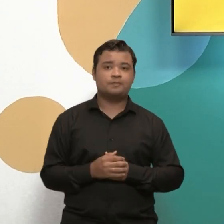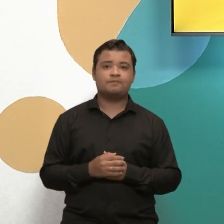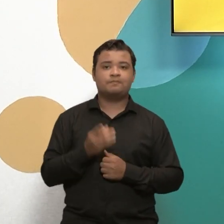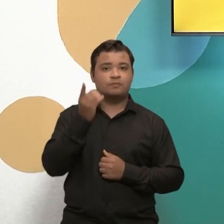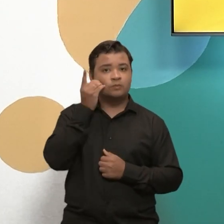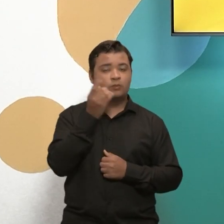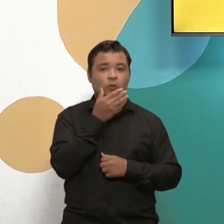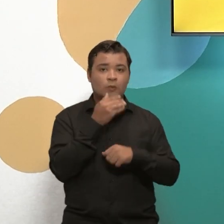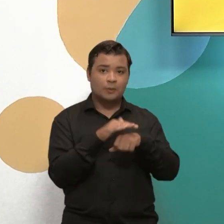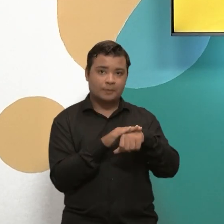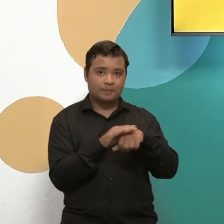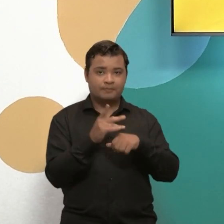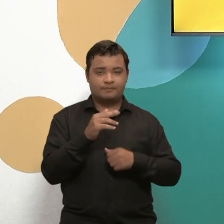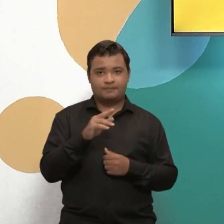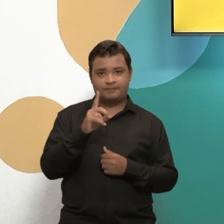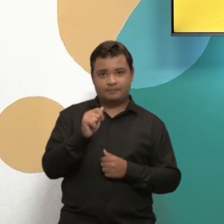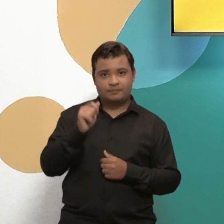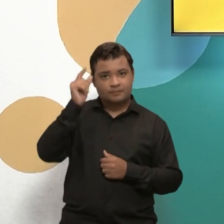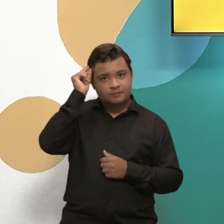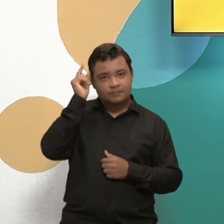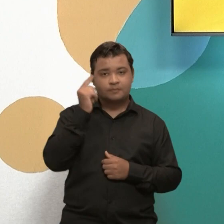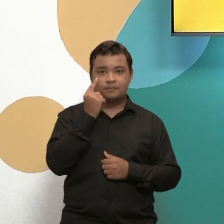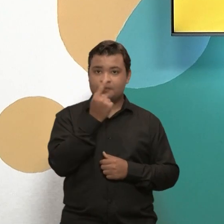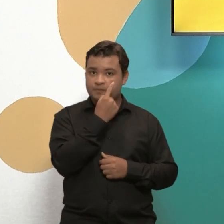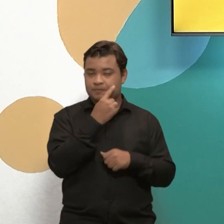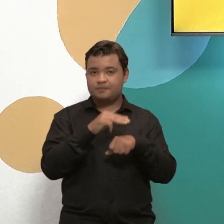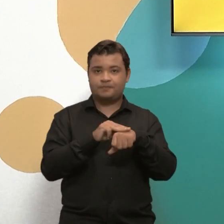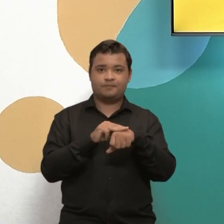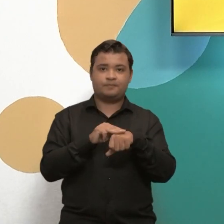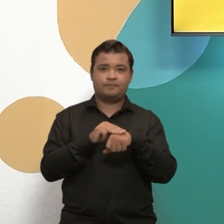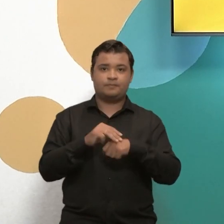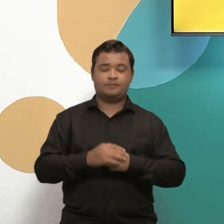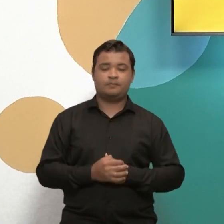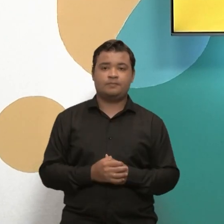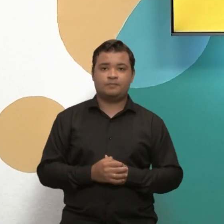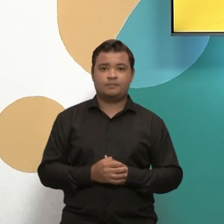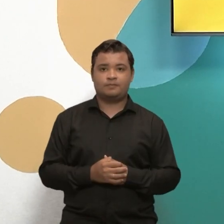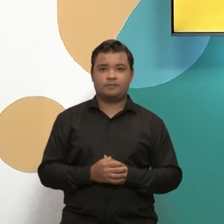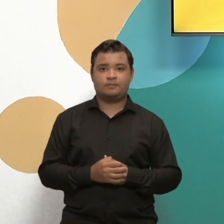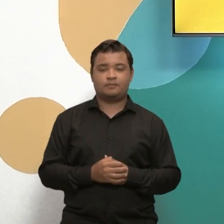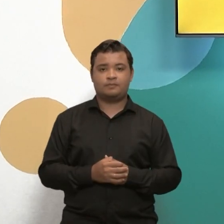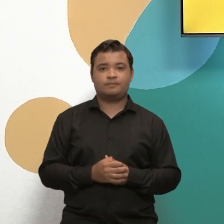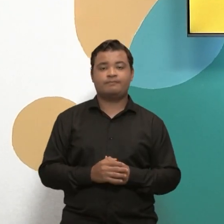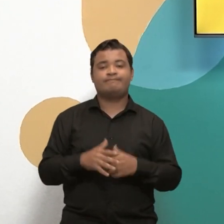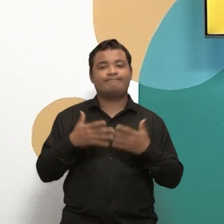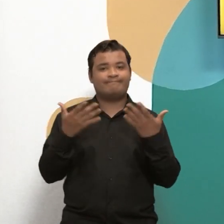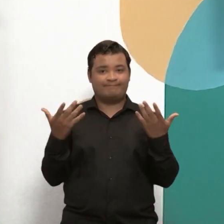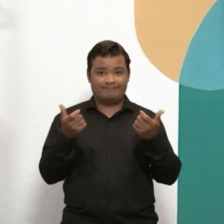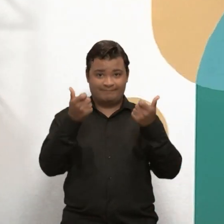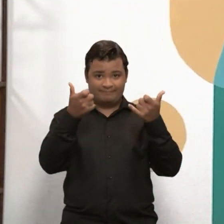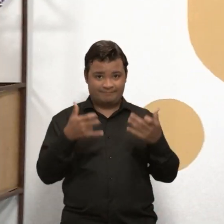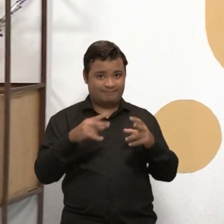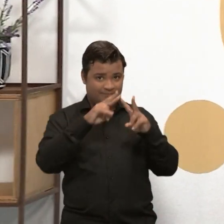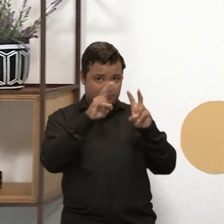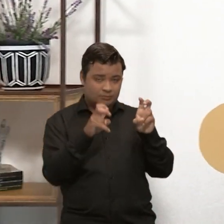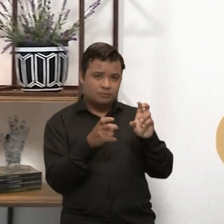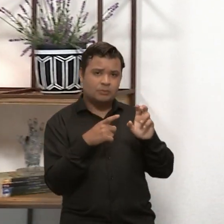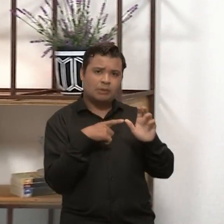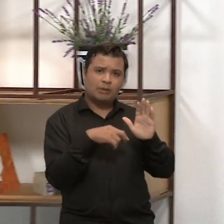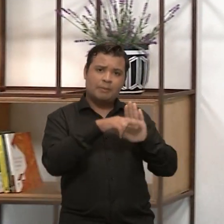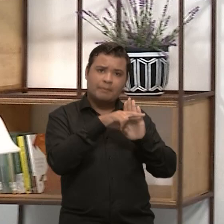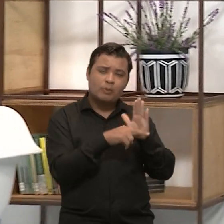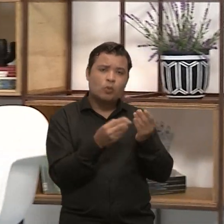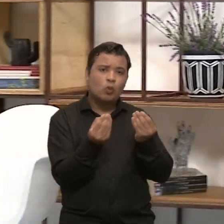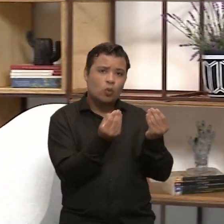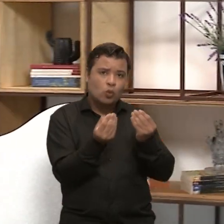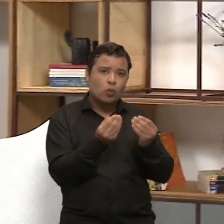pele parda, tem cabelos e olhos castanhos. Bom, e para falar sobre o protocolo clínico em